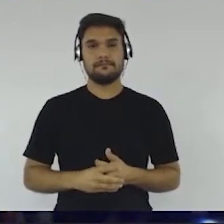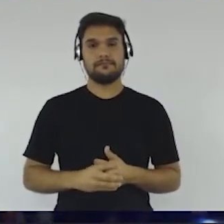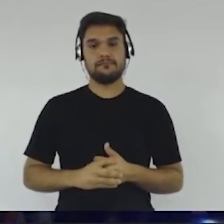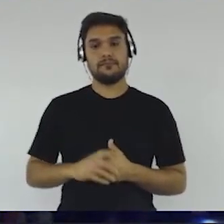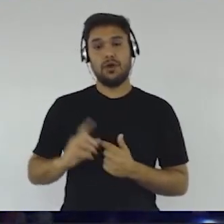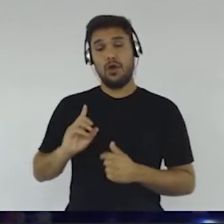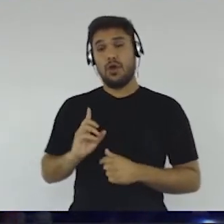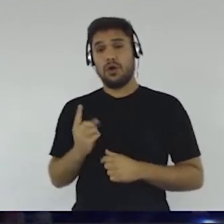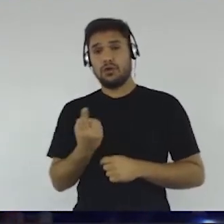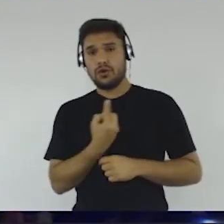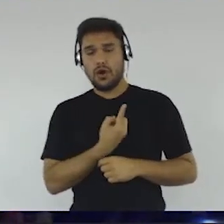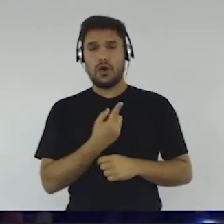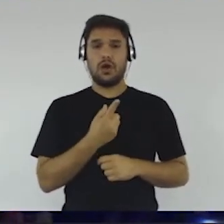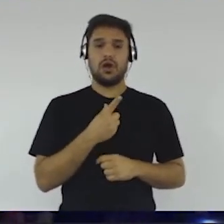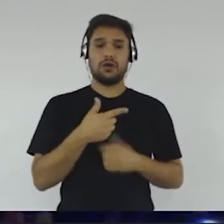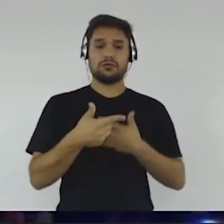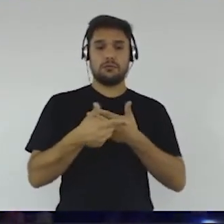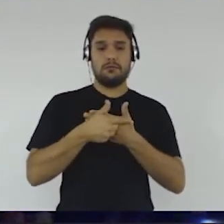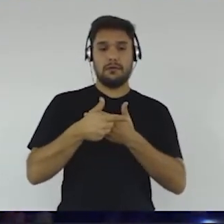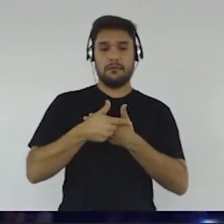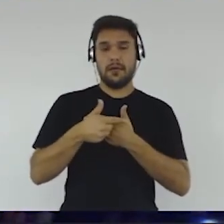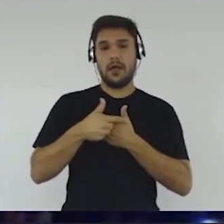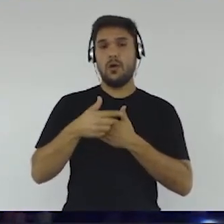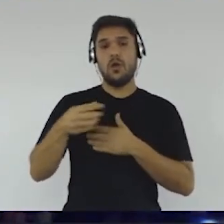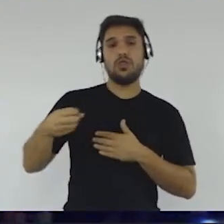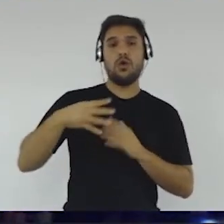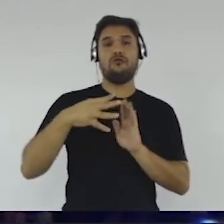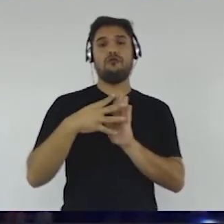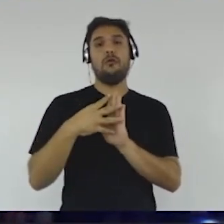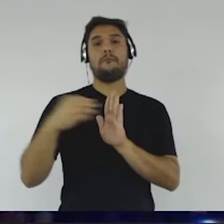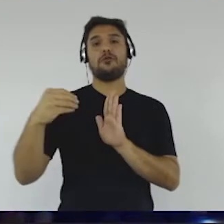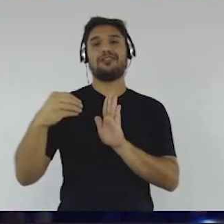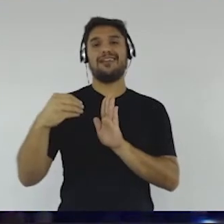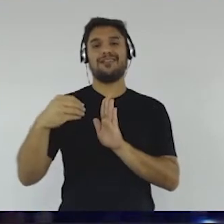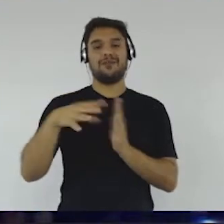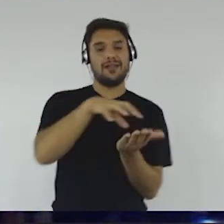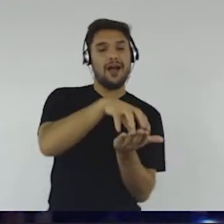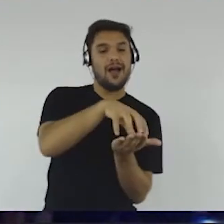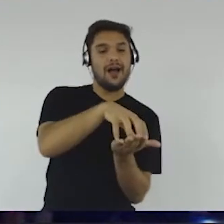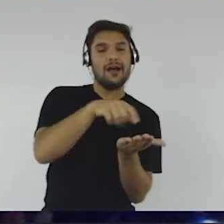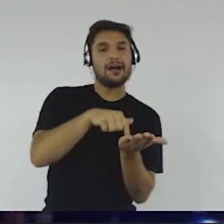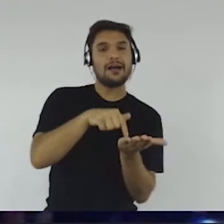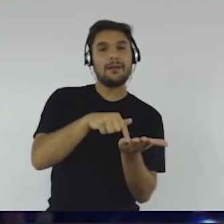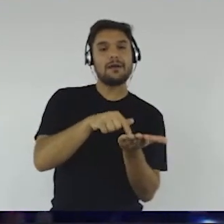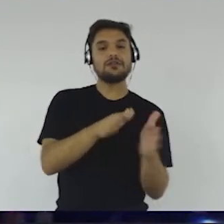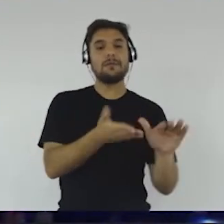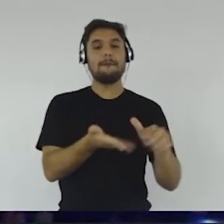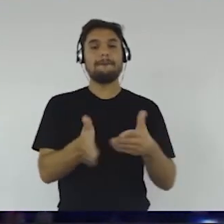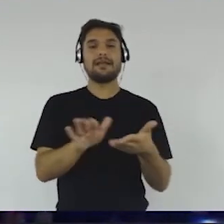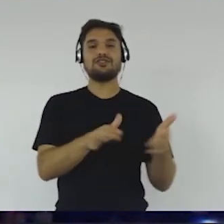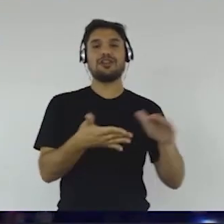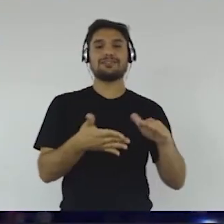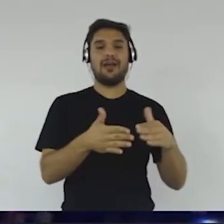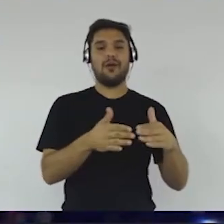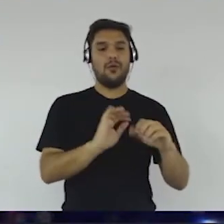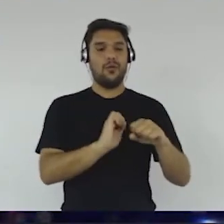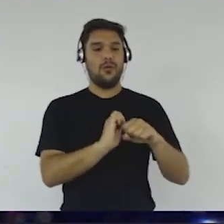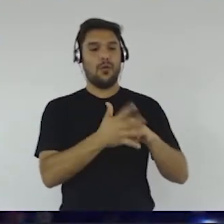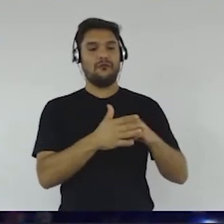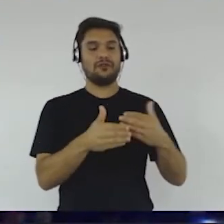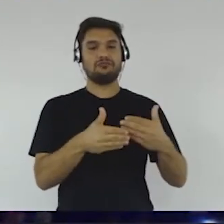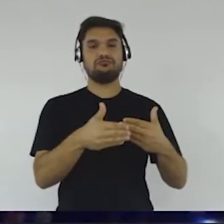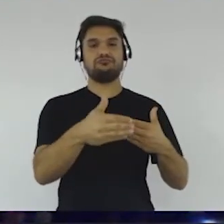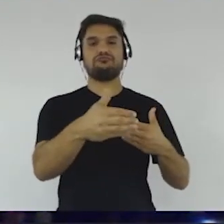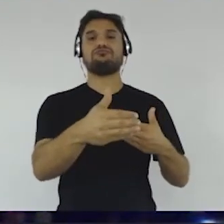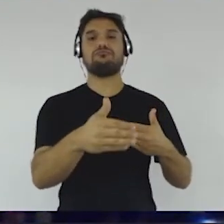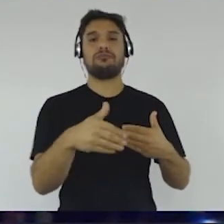fomos incumbidos de falar aqui sobre o novo modelo das câmaras de mediação no pós-Covid. E